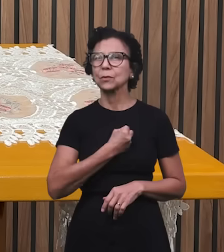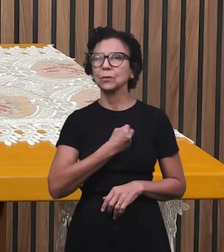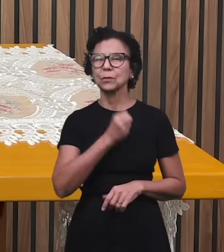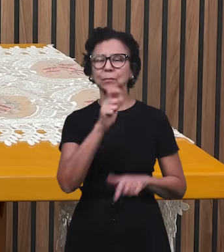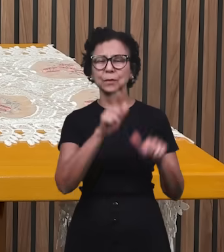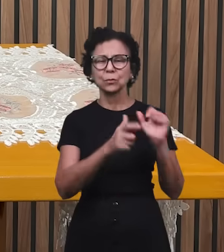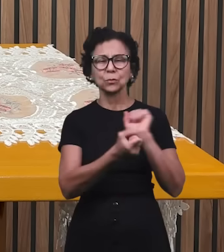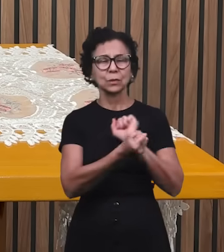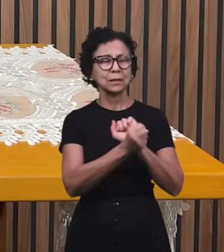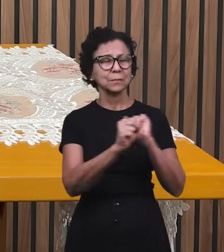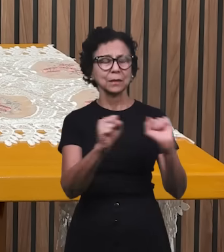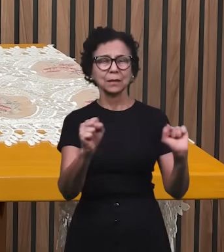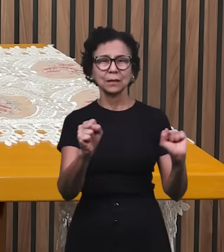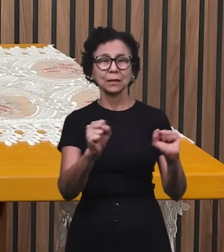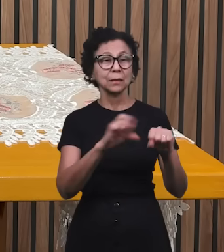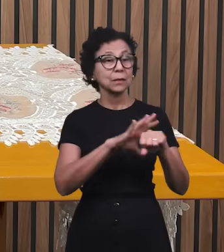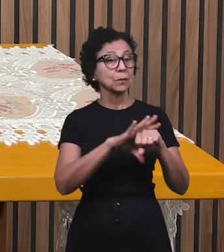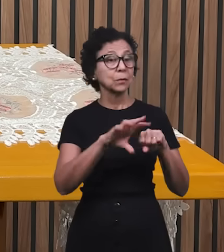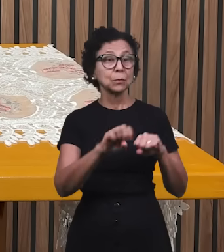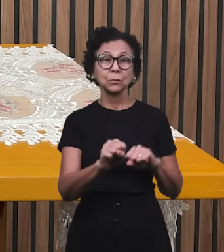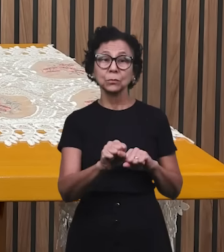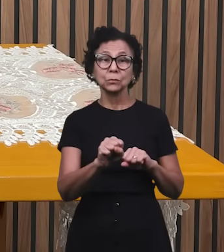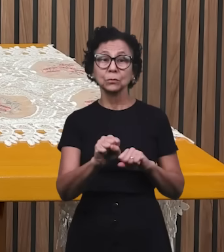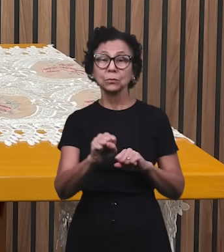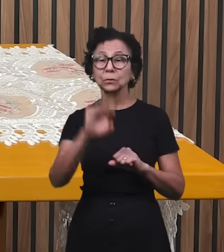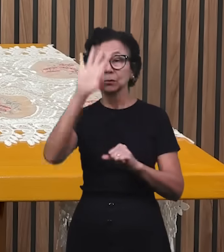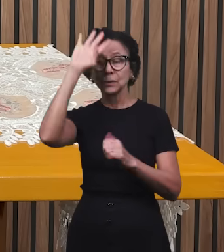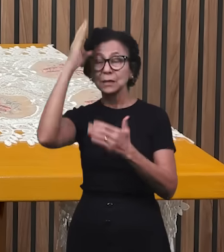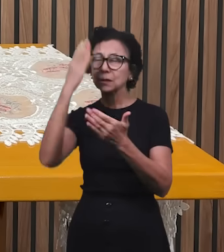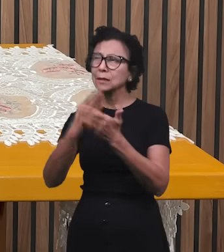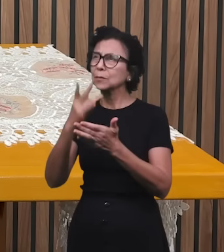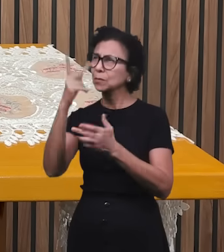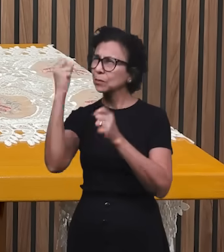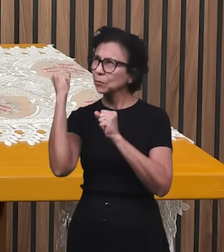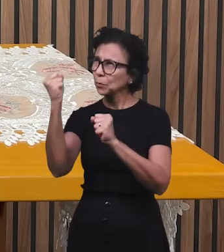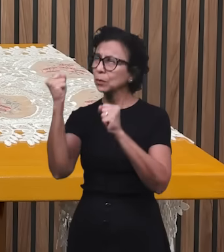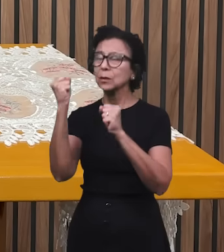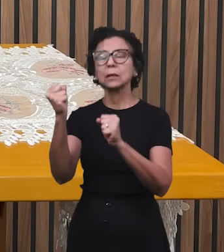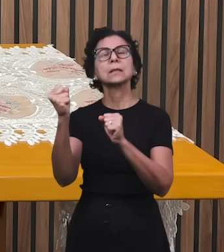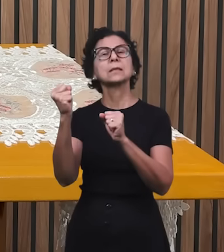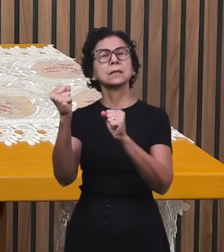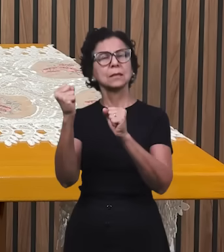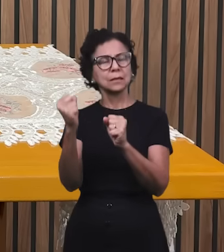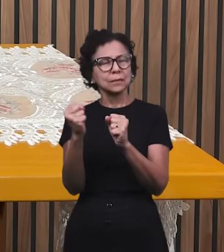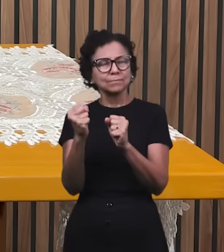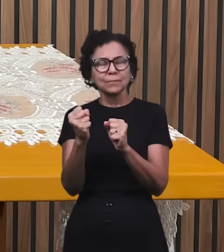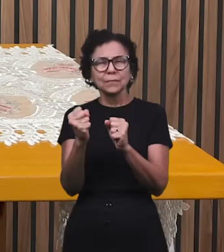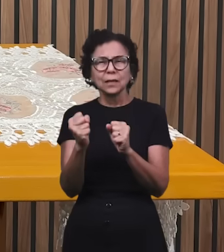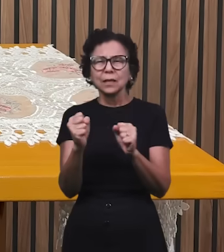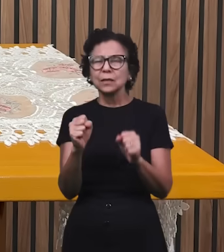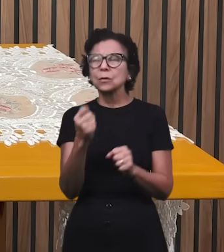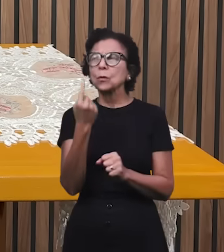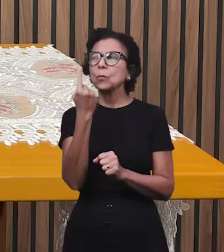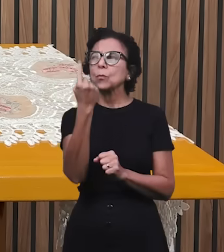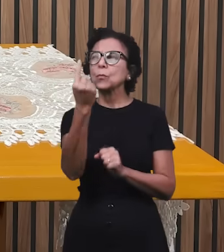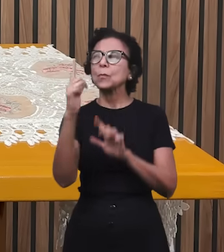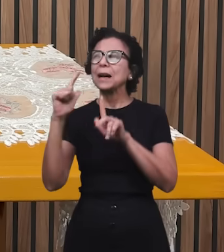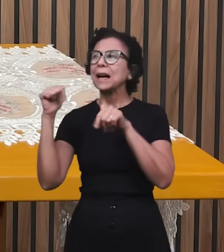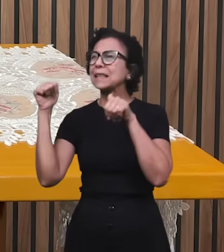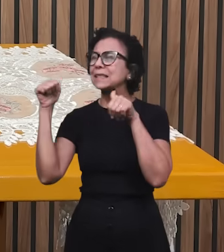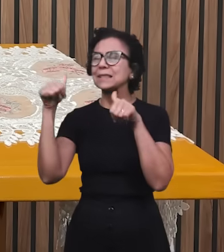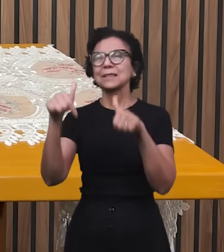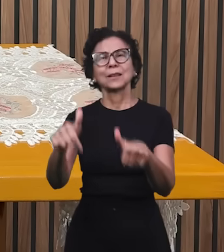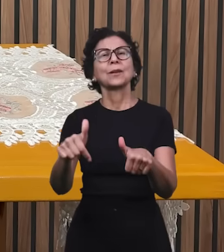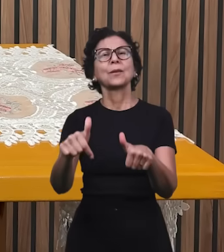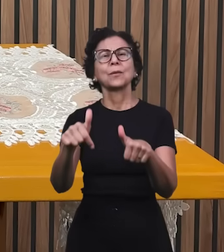com libertação, com curas. Nós cremos que tu tens poder para fazer isso. Basta uma palavra